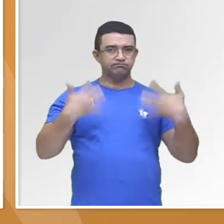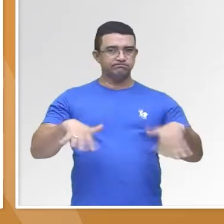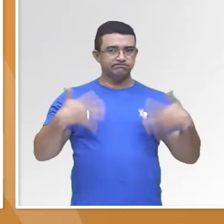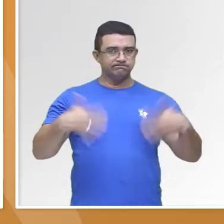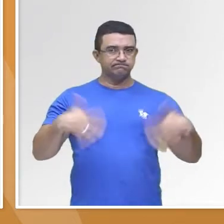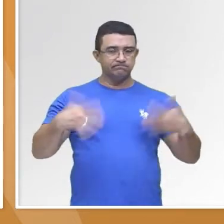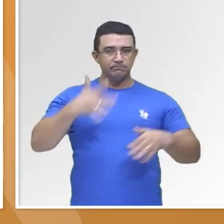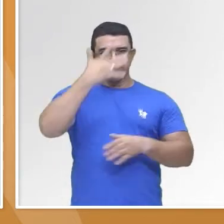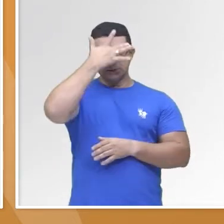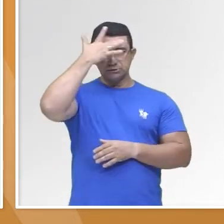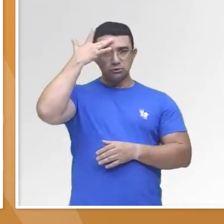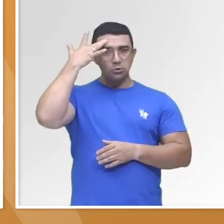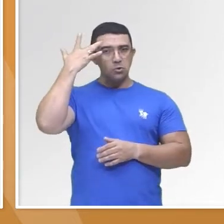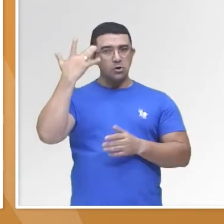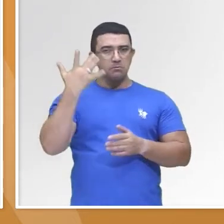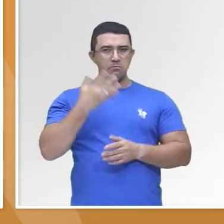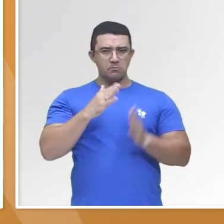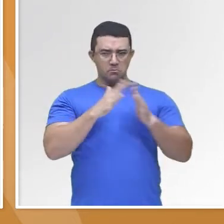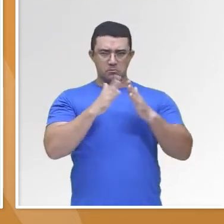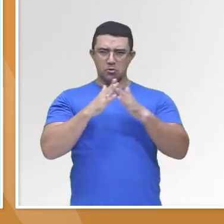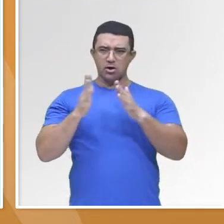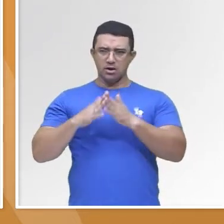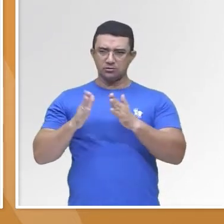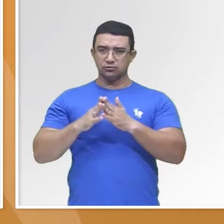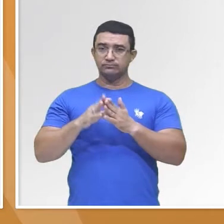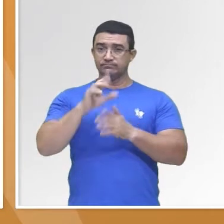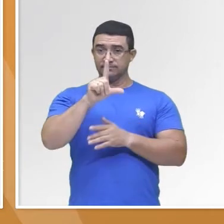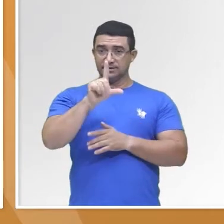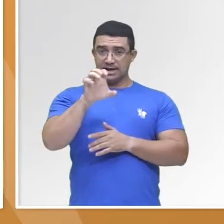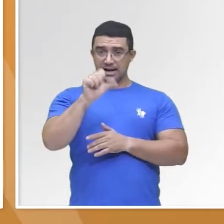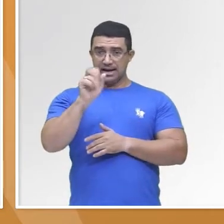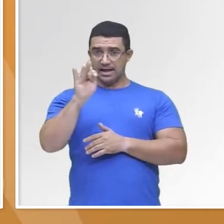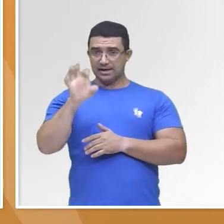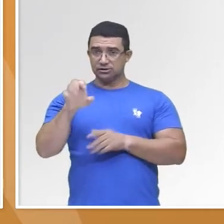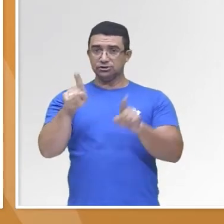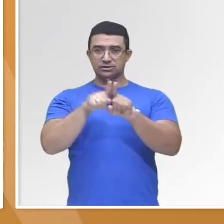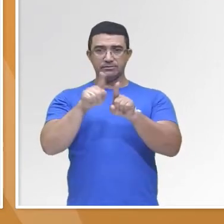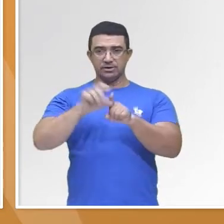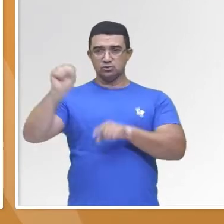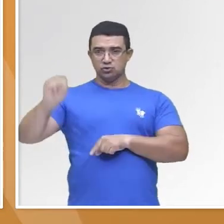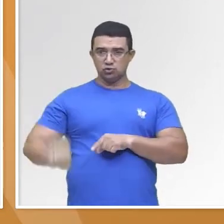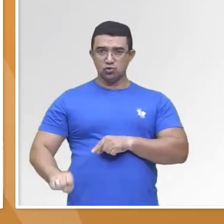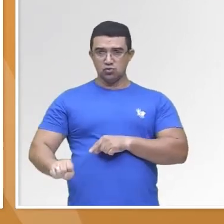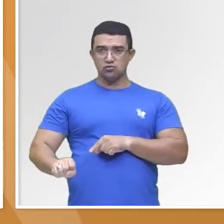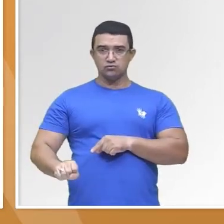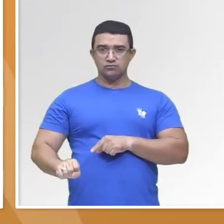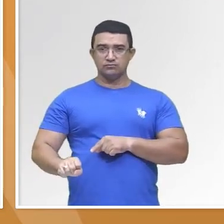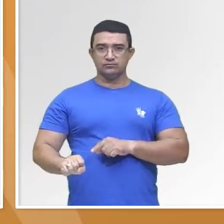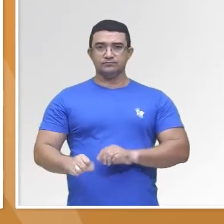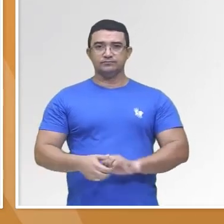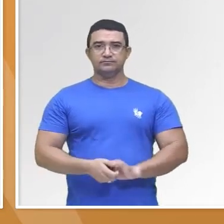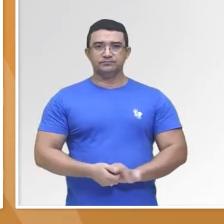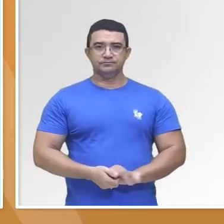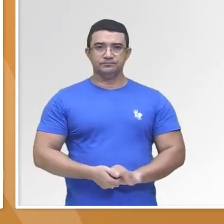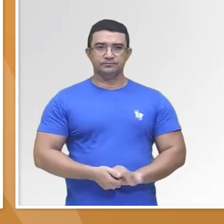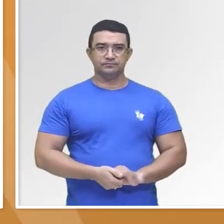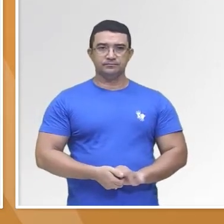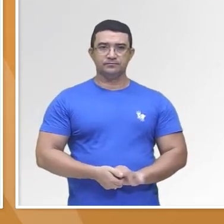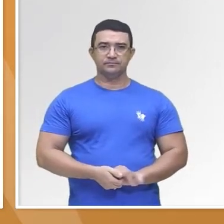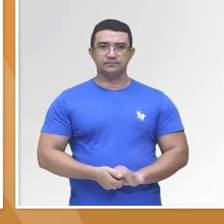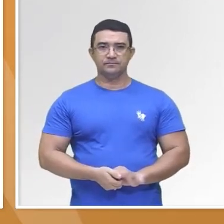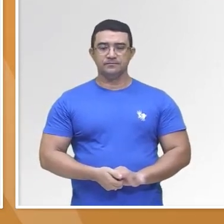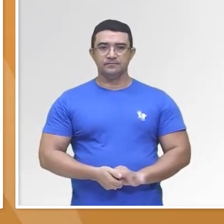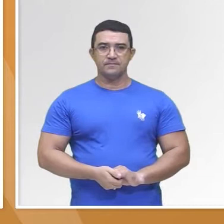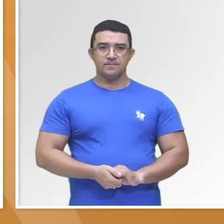leste e no sul da Ásia. Lembra que nós vimos ali no gráfico há pouco que a Ásia concentra em média